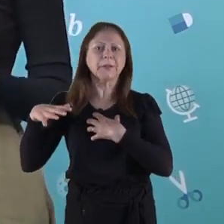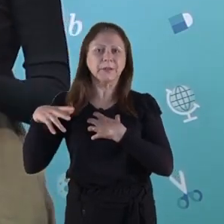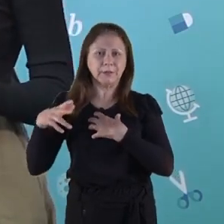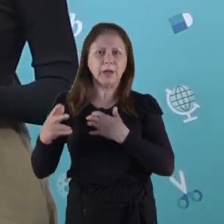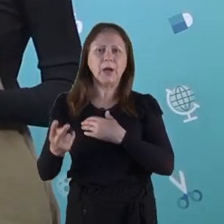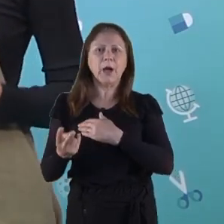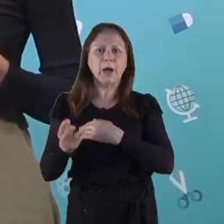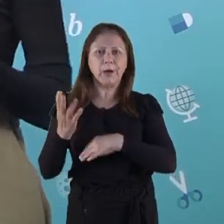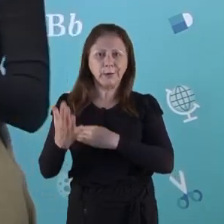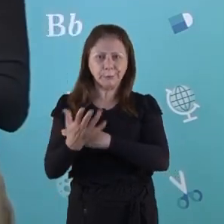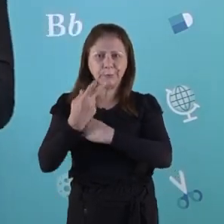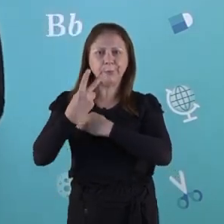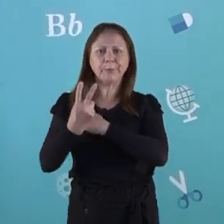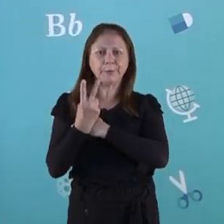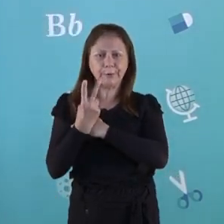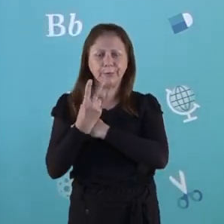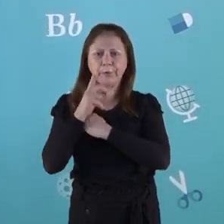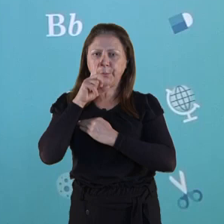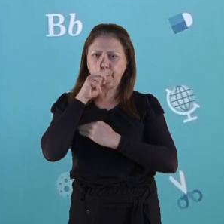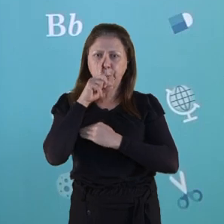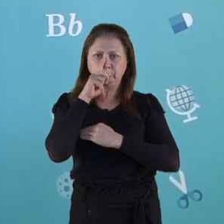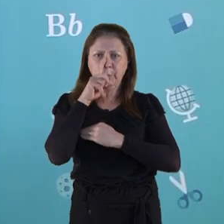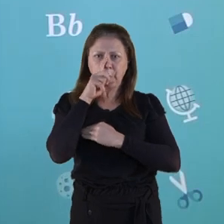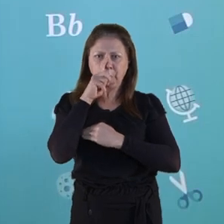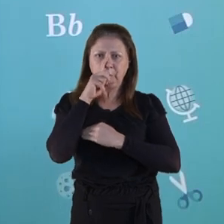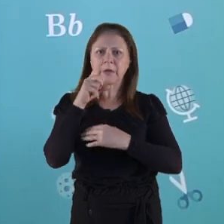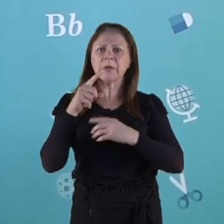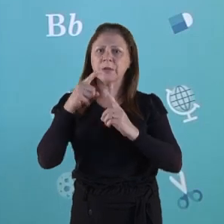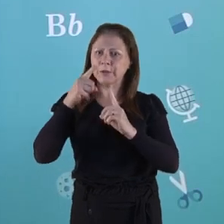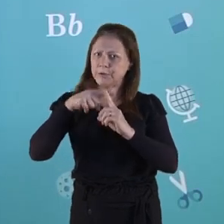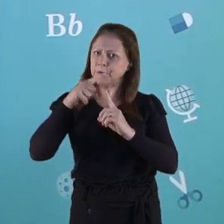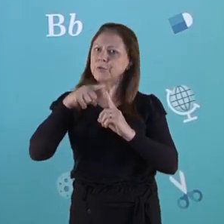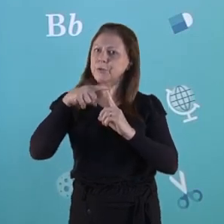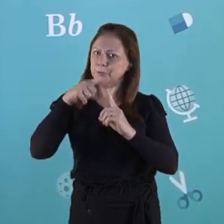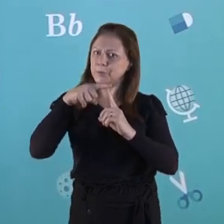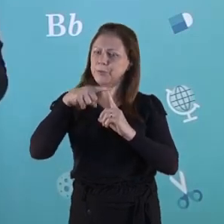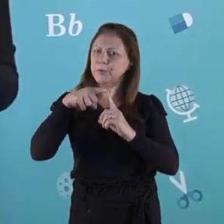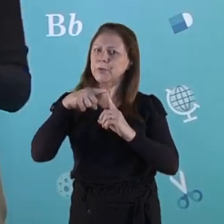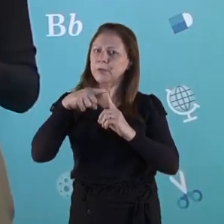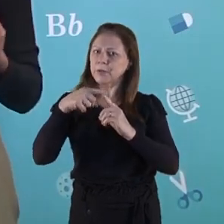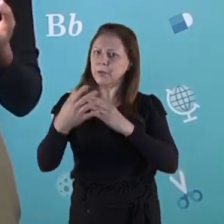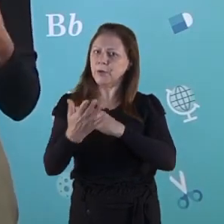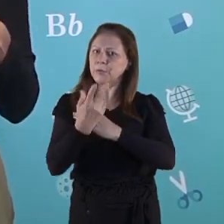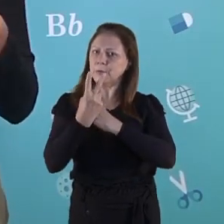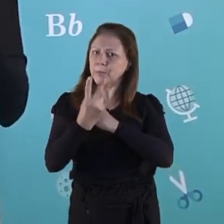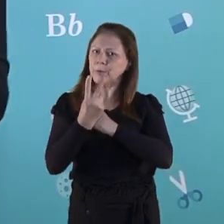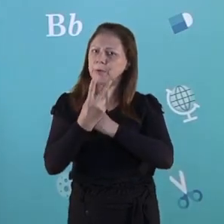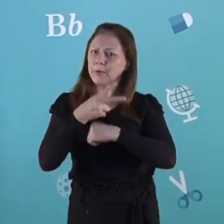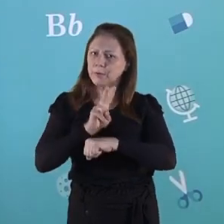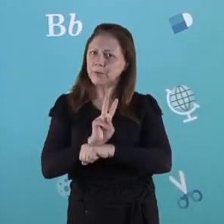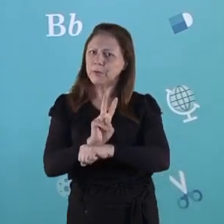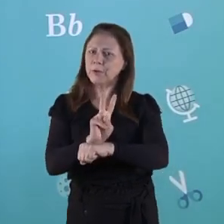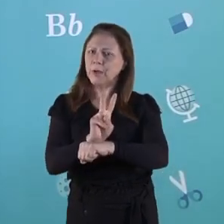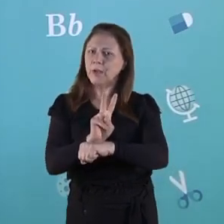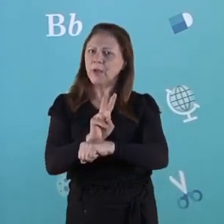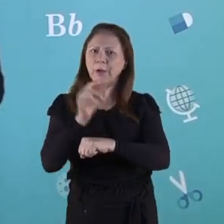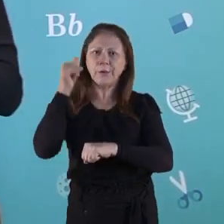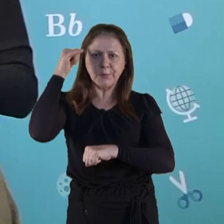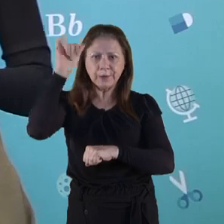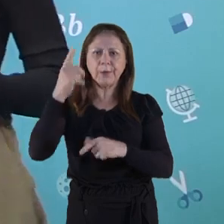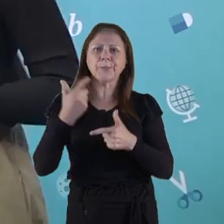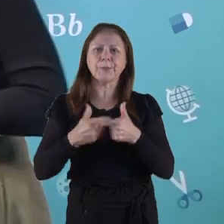gente de momentos ruins, de perigos, né? E é esse tipo de sentido, por exemplo, de movimento que protege a gente de passar por situações que